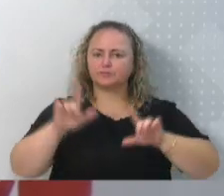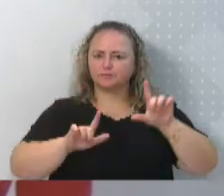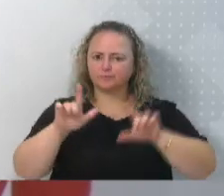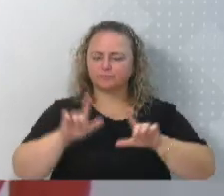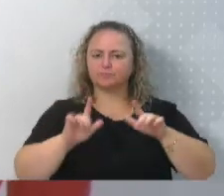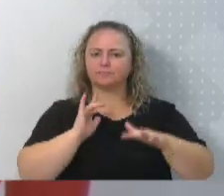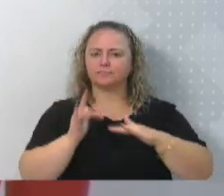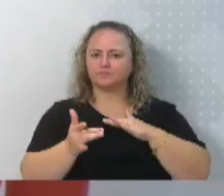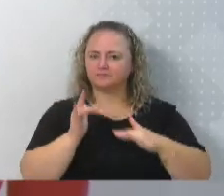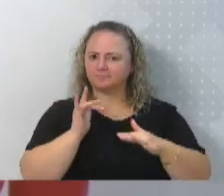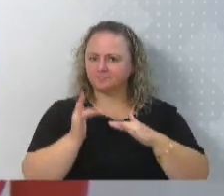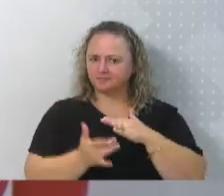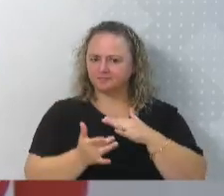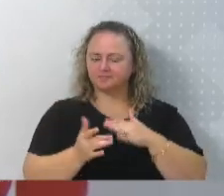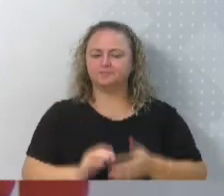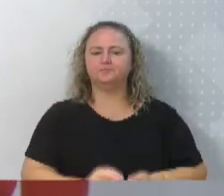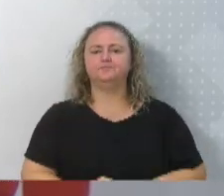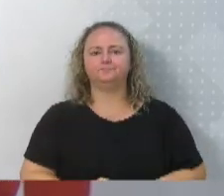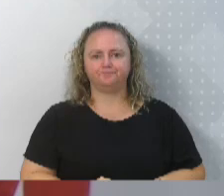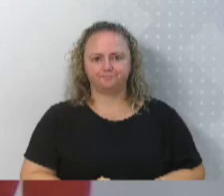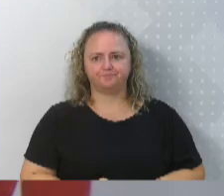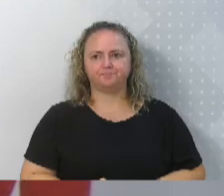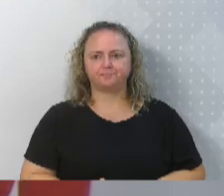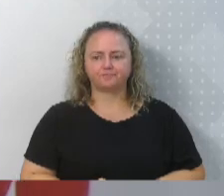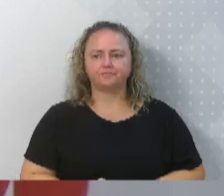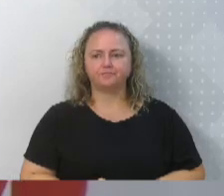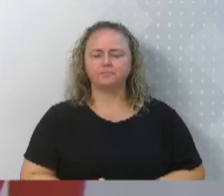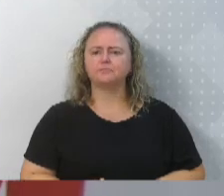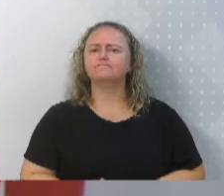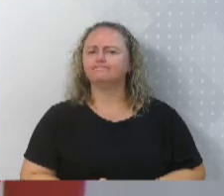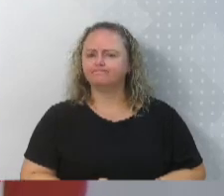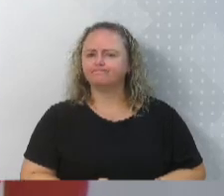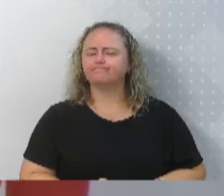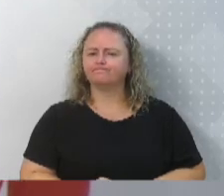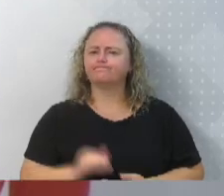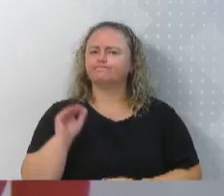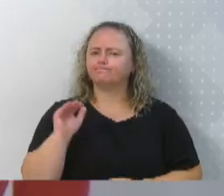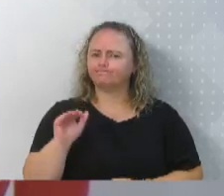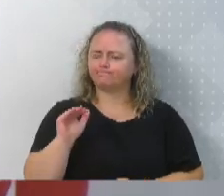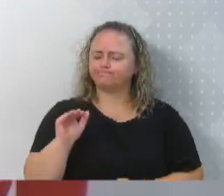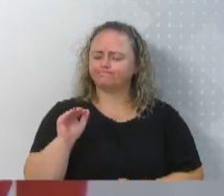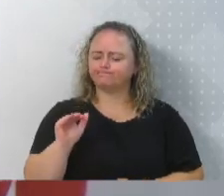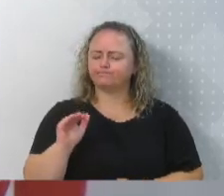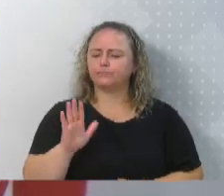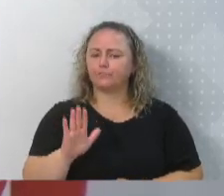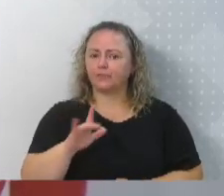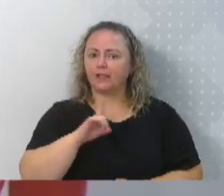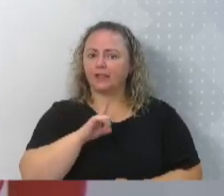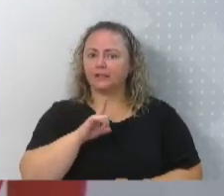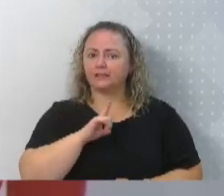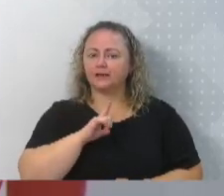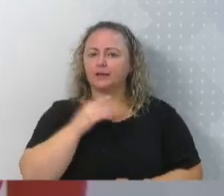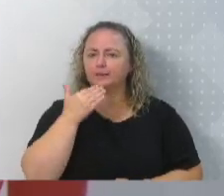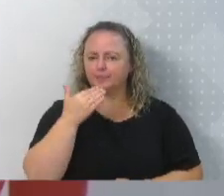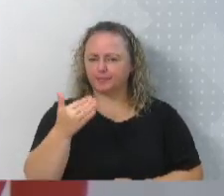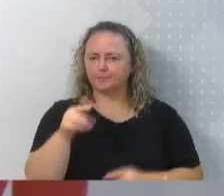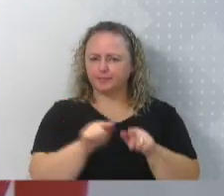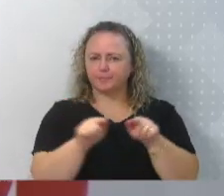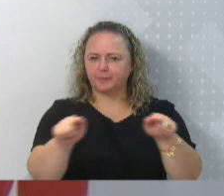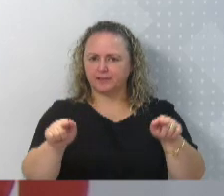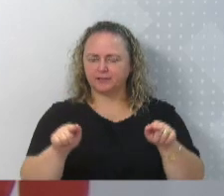sociais quero aqui chamar atenção Para uma demanda um pedido que veio para o meu gabinete do meu colega